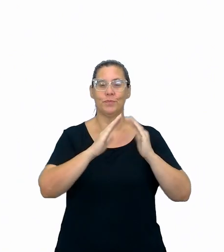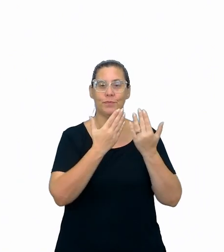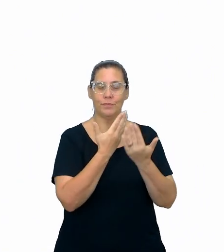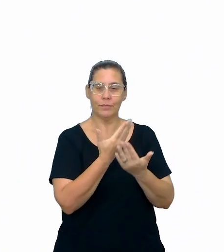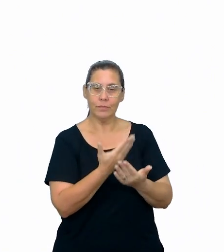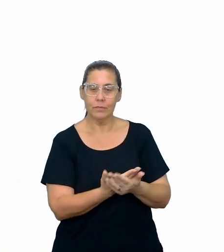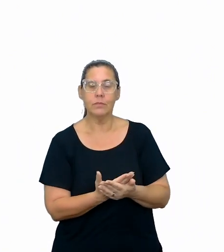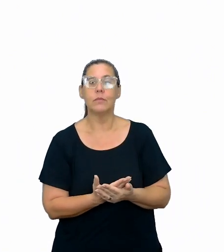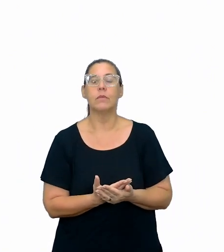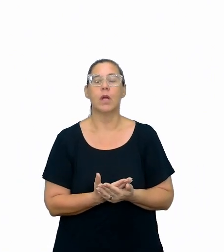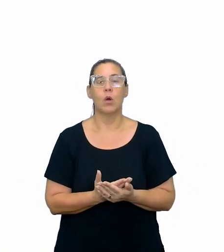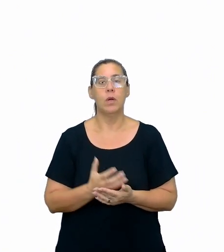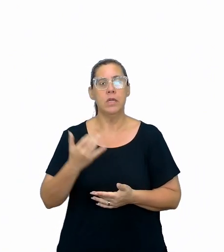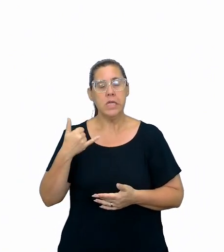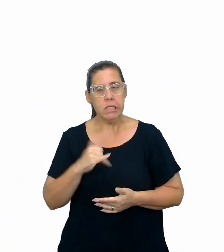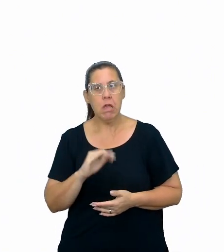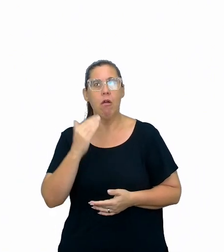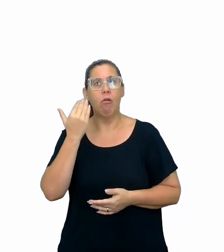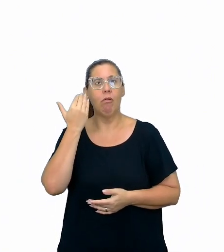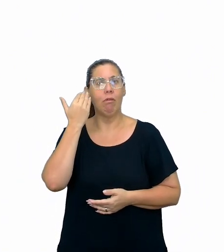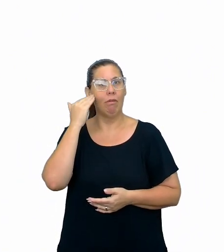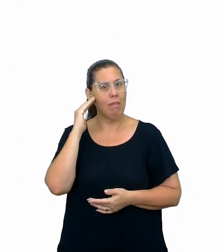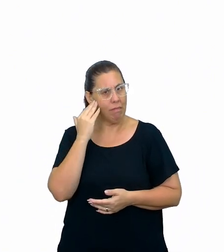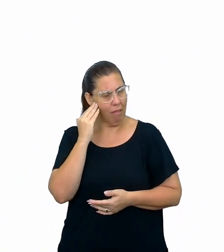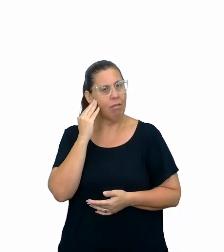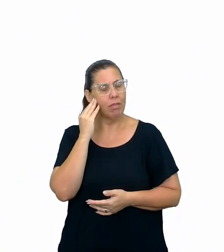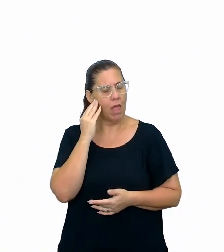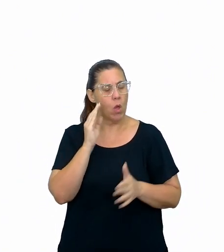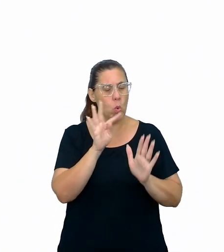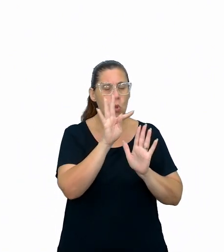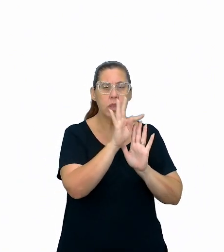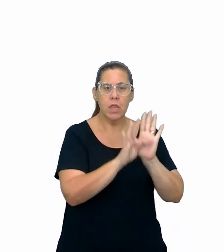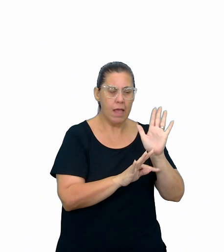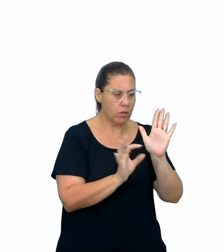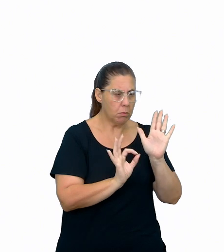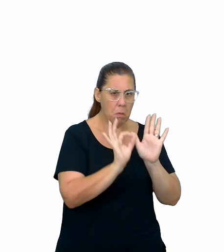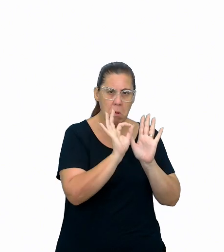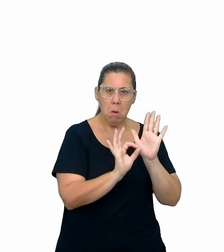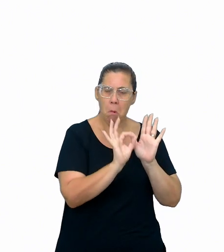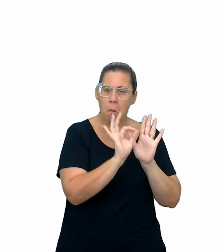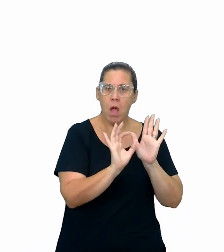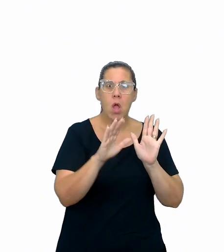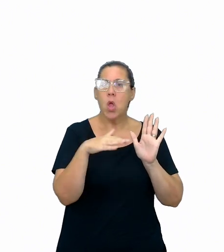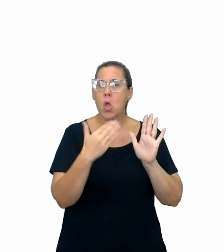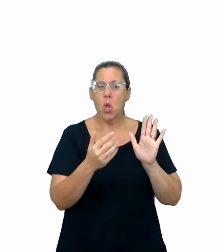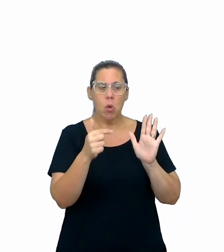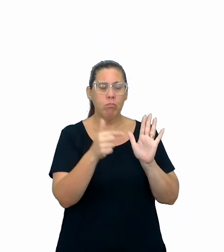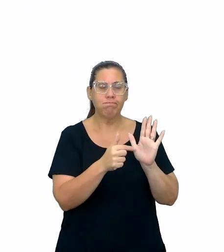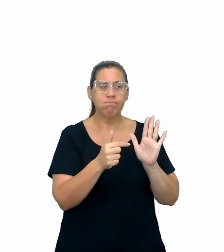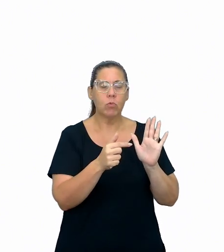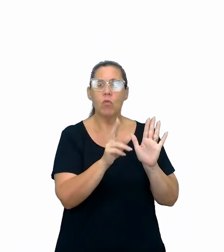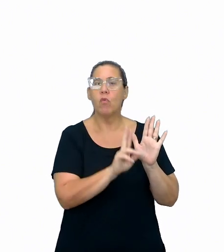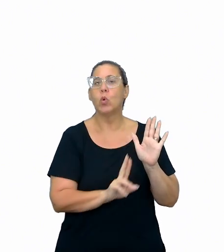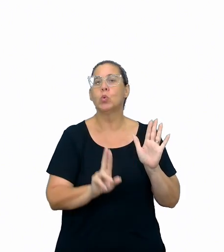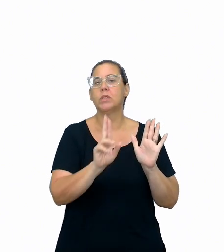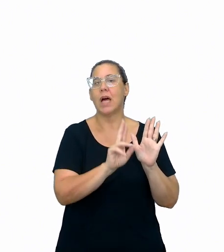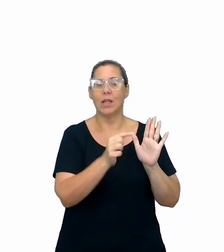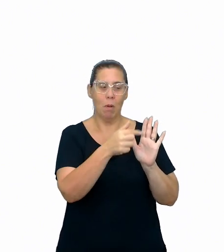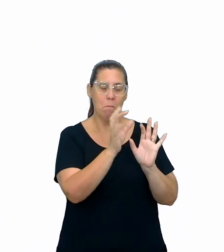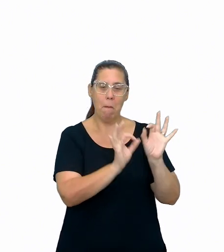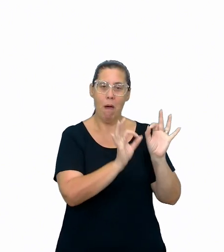seja, quanto mais eles compreenderem como esses textos se organizam e quais são os seus recursos